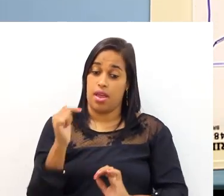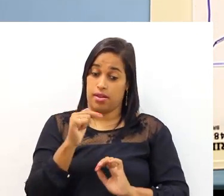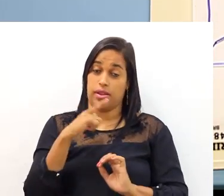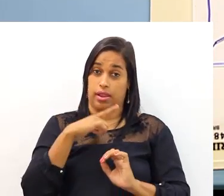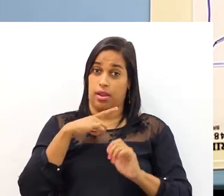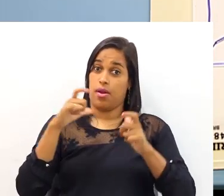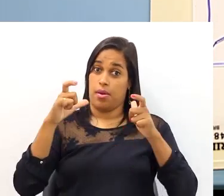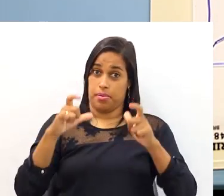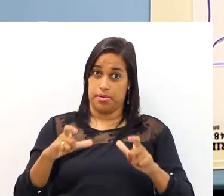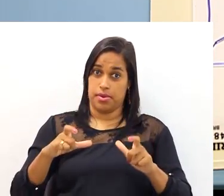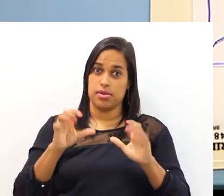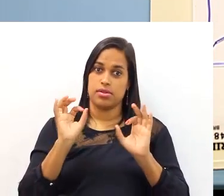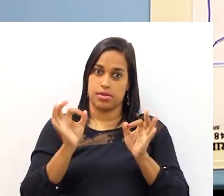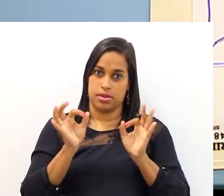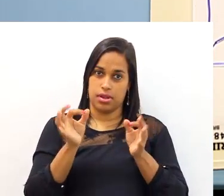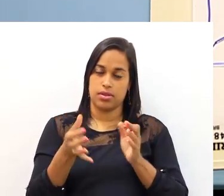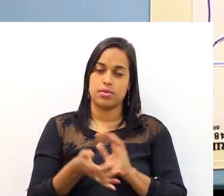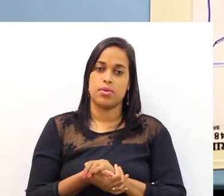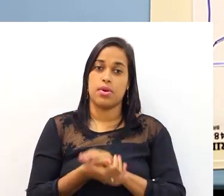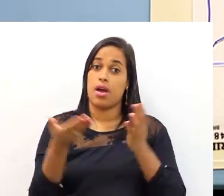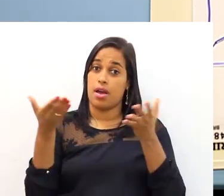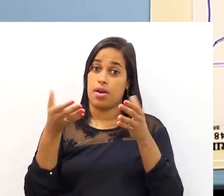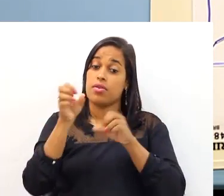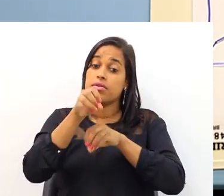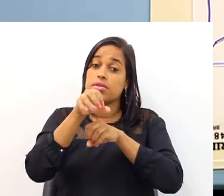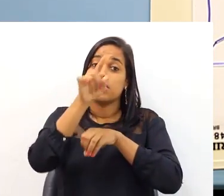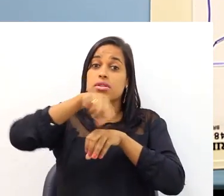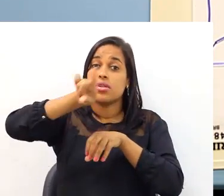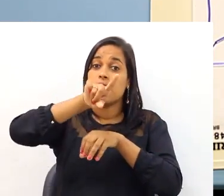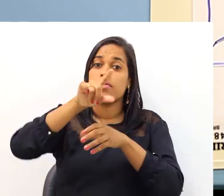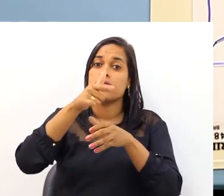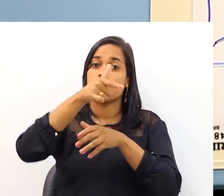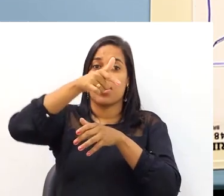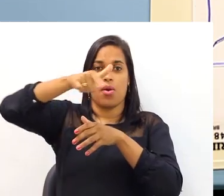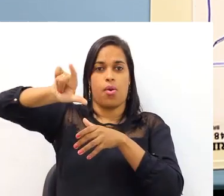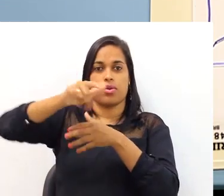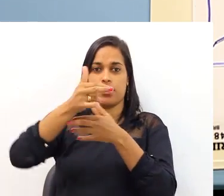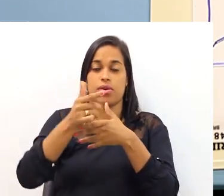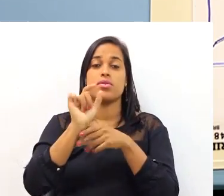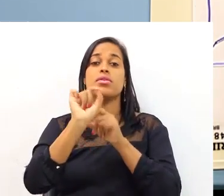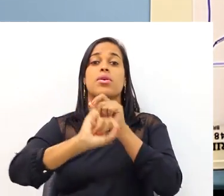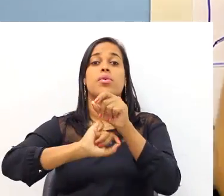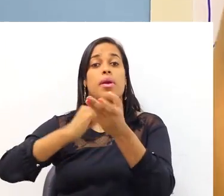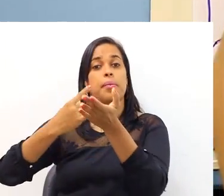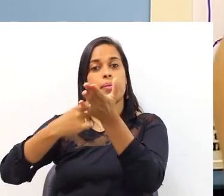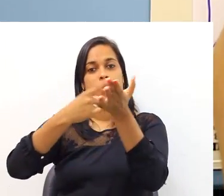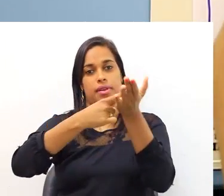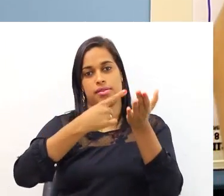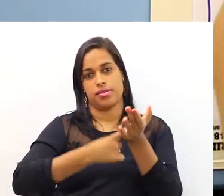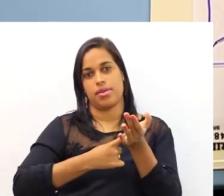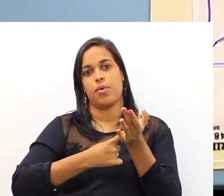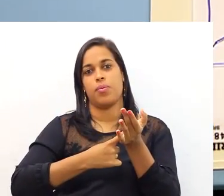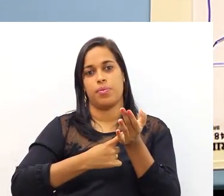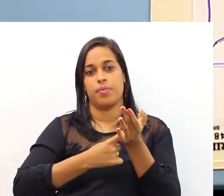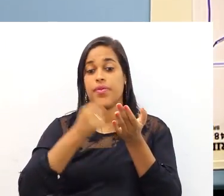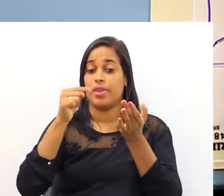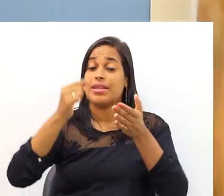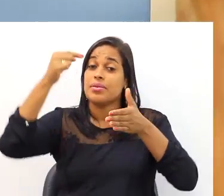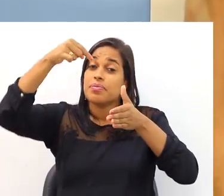eu tenho o meu ambiente, tá? Agora eu vou ensinar vocês a fazerem uma outra coisa, que é a marcação